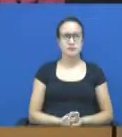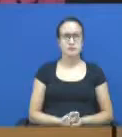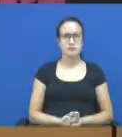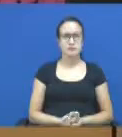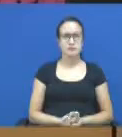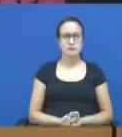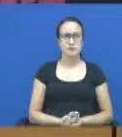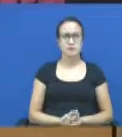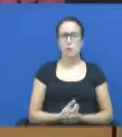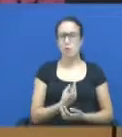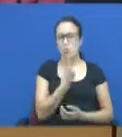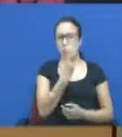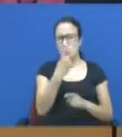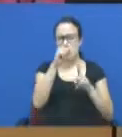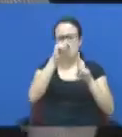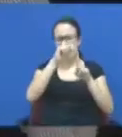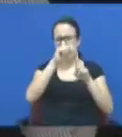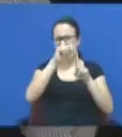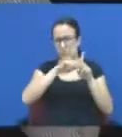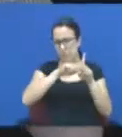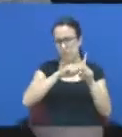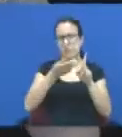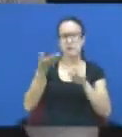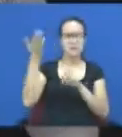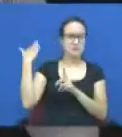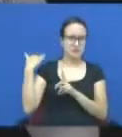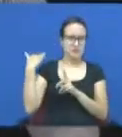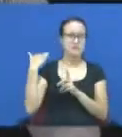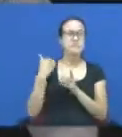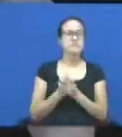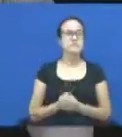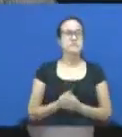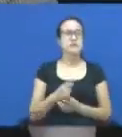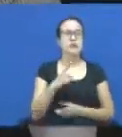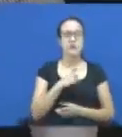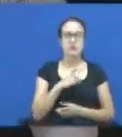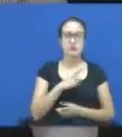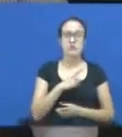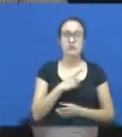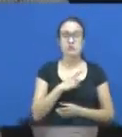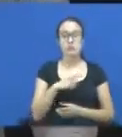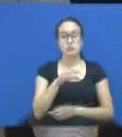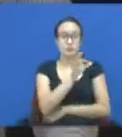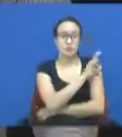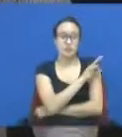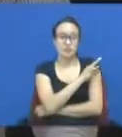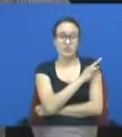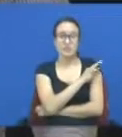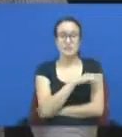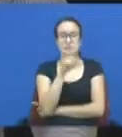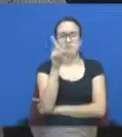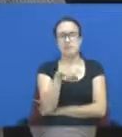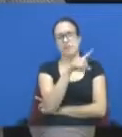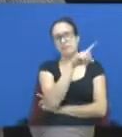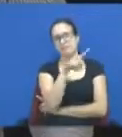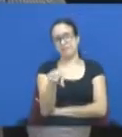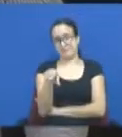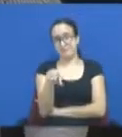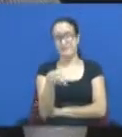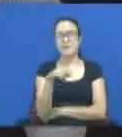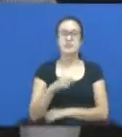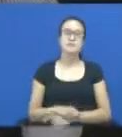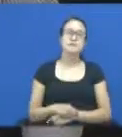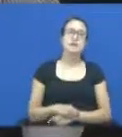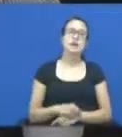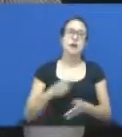há um mês atrás nós tivemos o veto do prefeito aqui, através de um acordo para